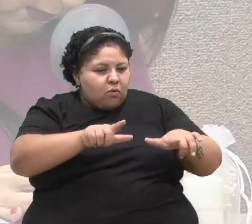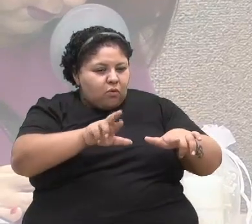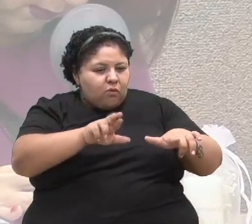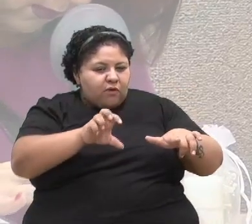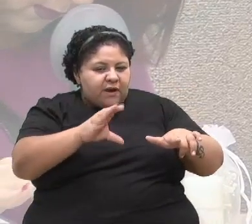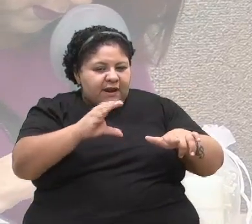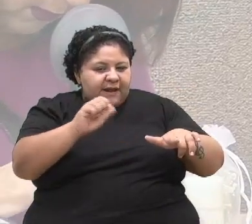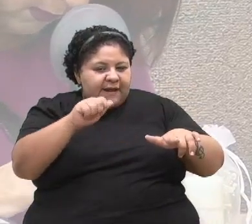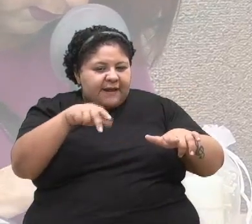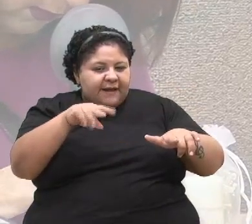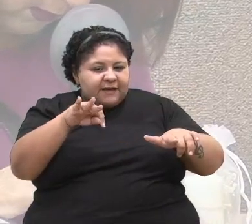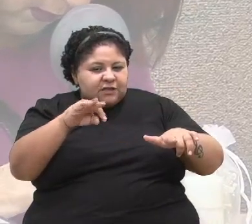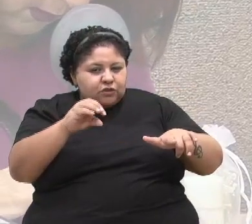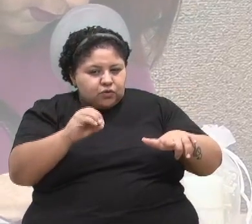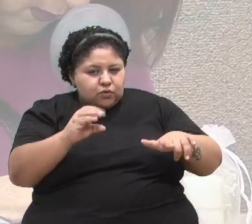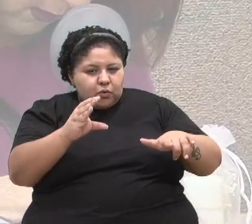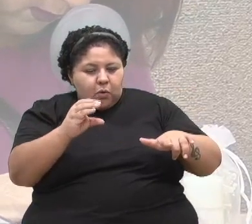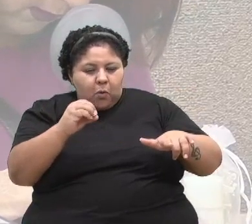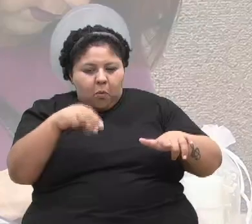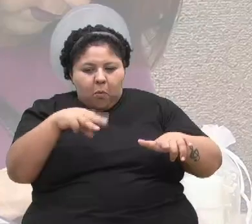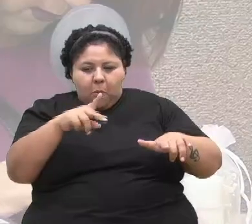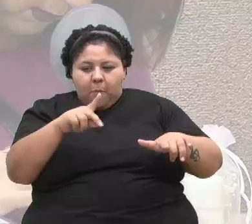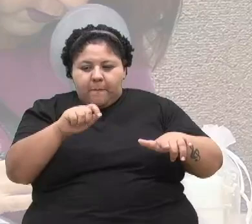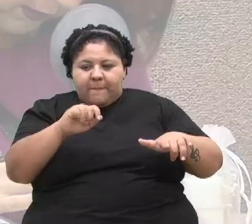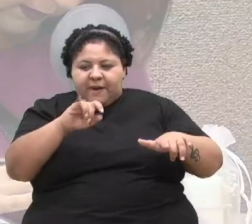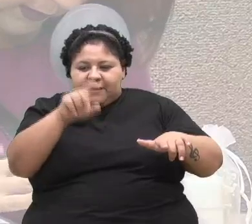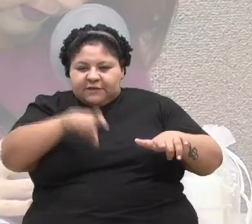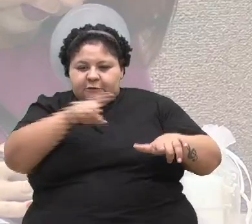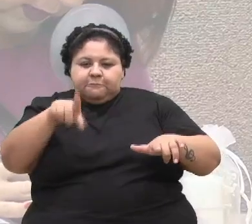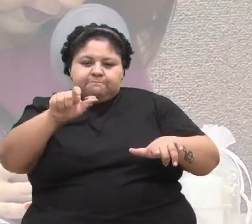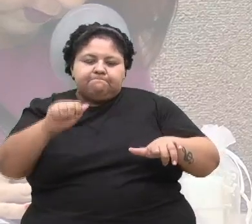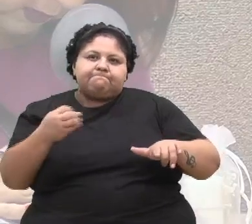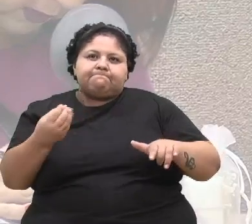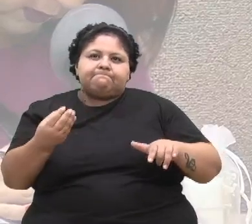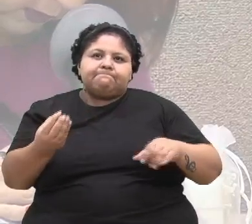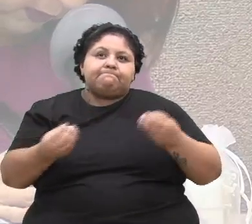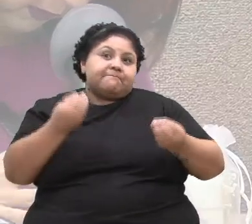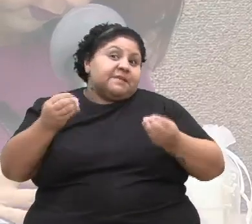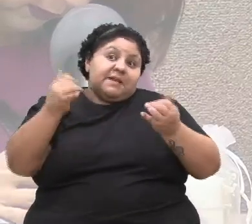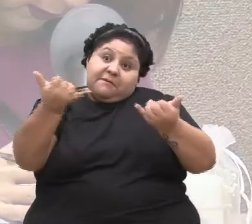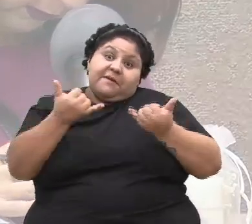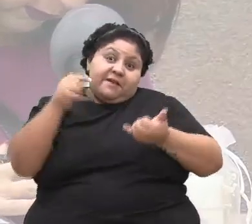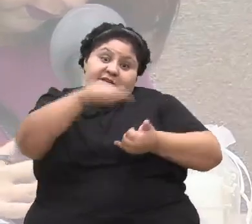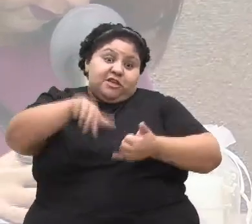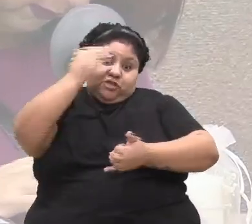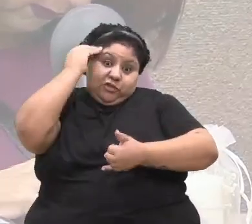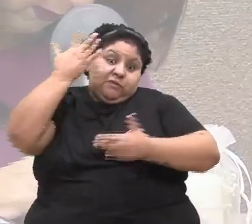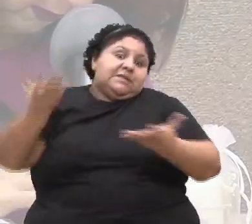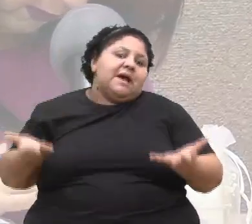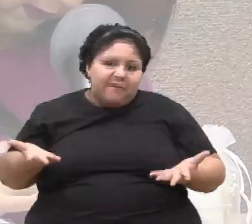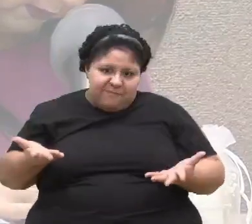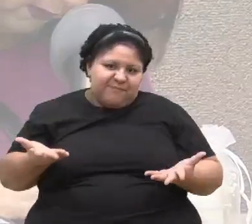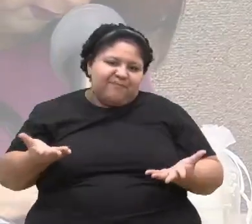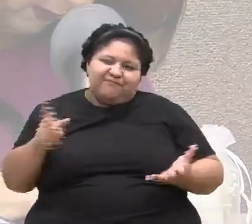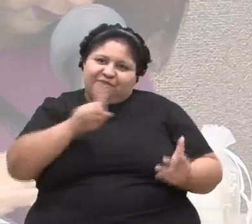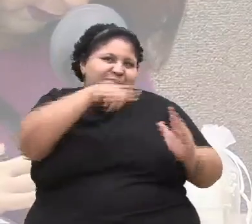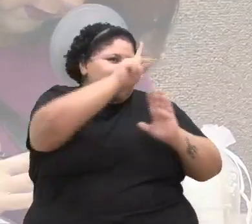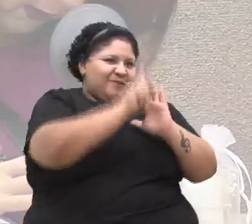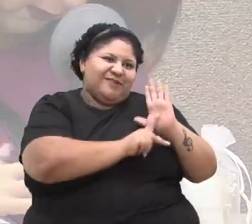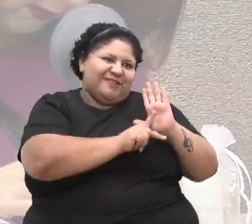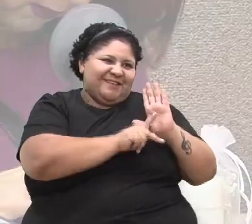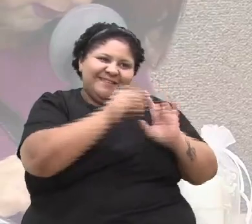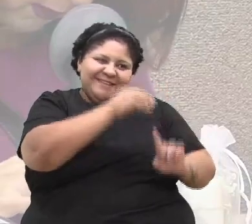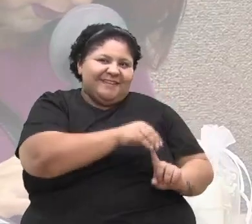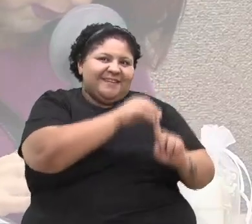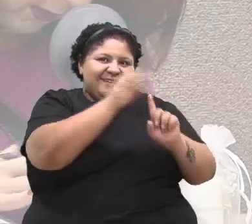momento que o Cassina teve, que veio para essa Câmara. Então, daqui a pouco vai o que nos avizinha, a gente não sabe, né, e não seja o projeto aí de preferência